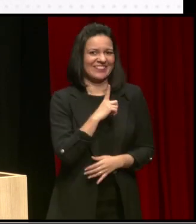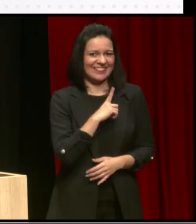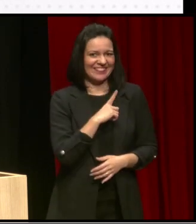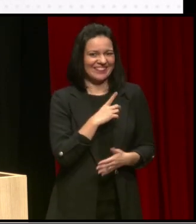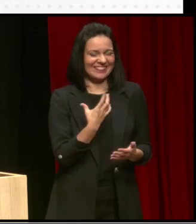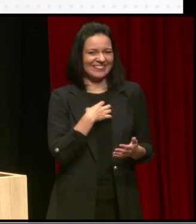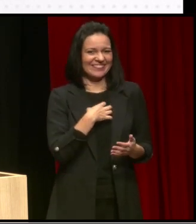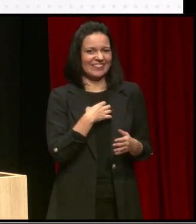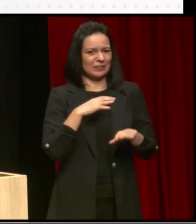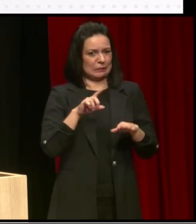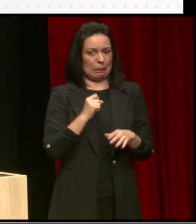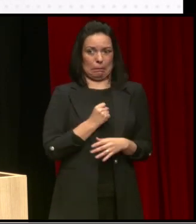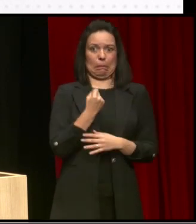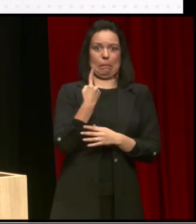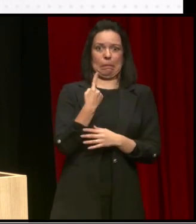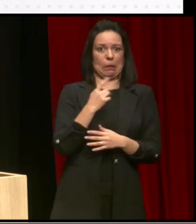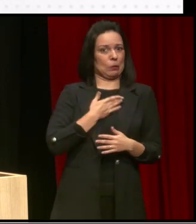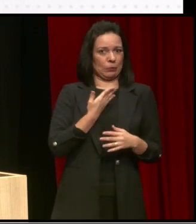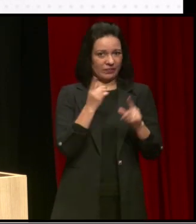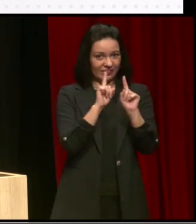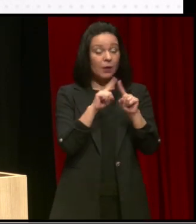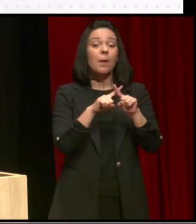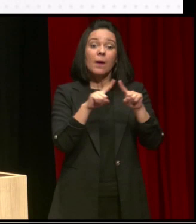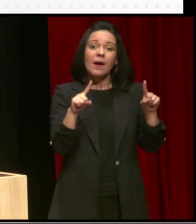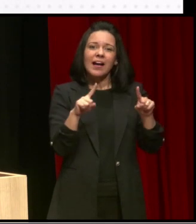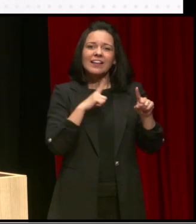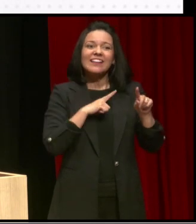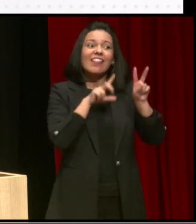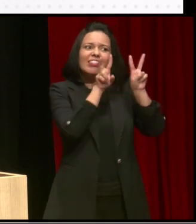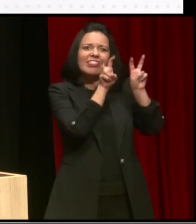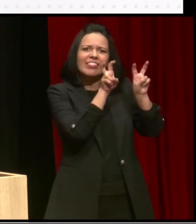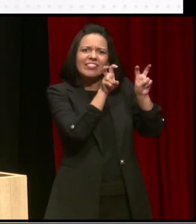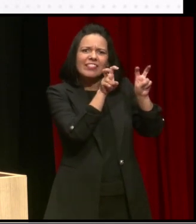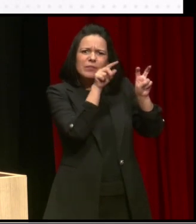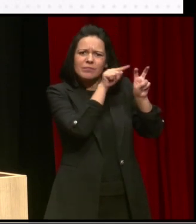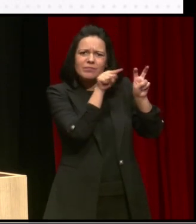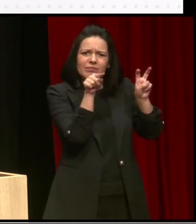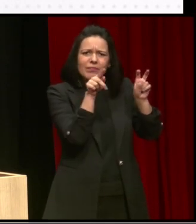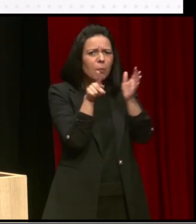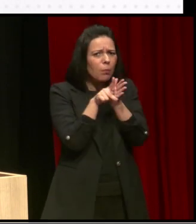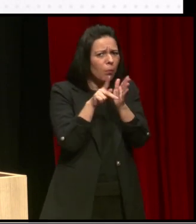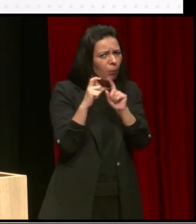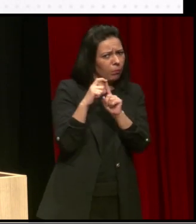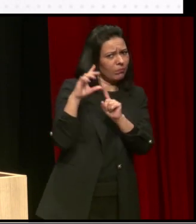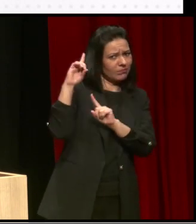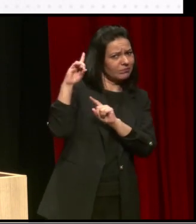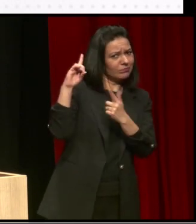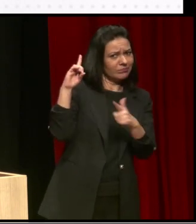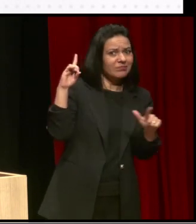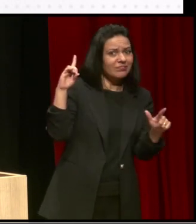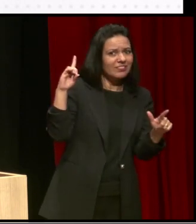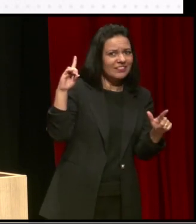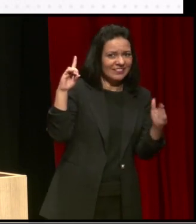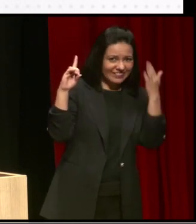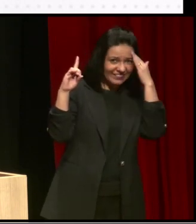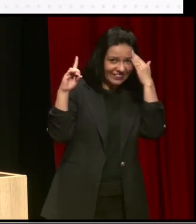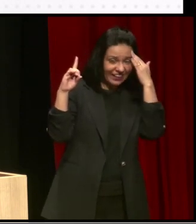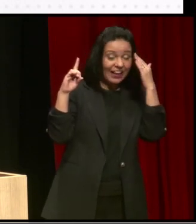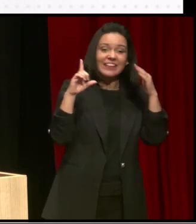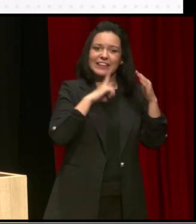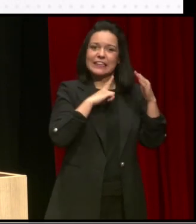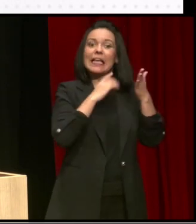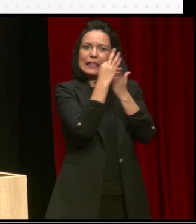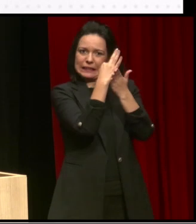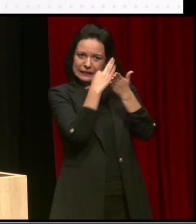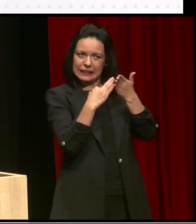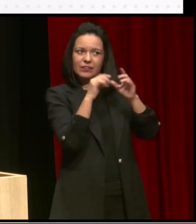aqui, mas os títulos da Bíblia não é a palavra de Deus. Vocês sabem disso? A palavra de Deus é o que está abaixo